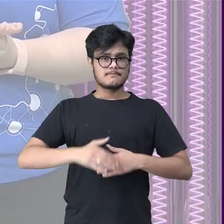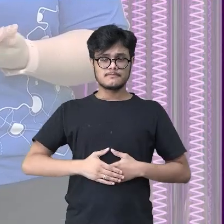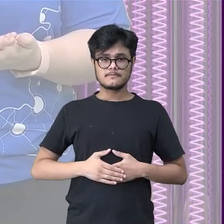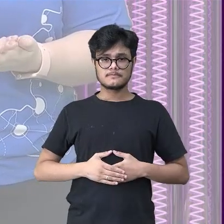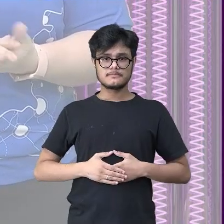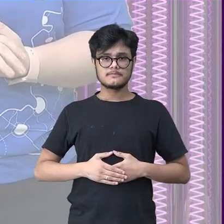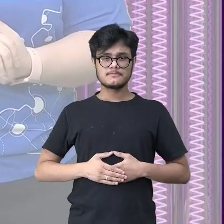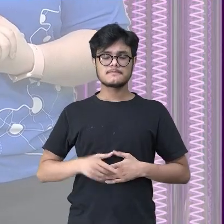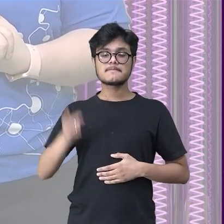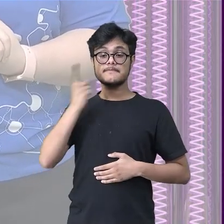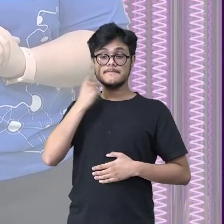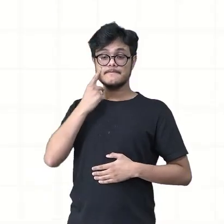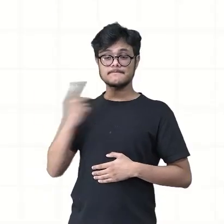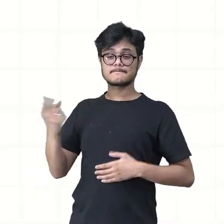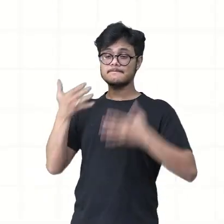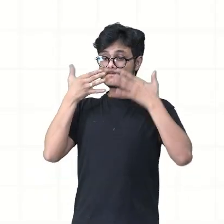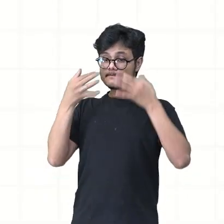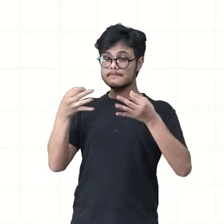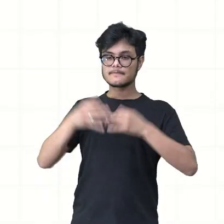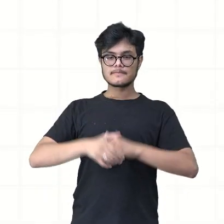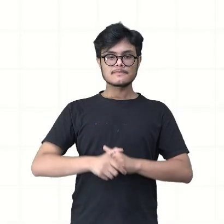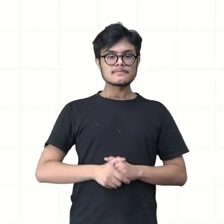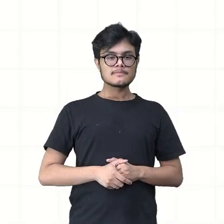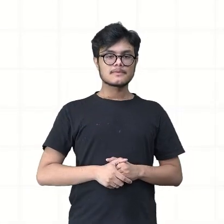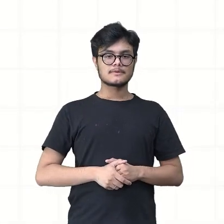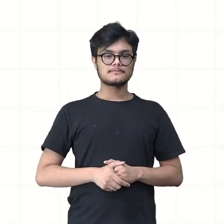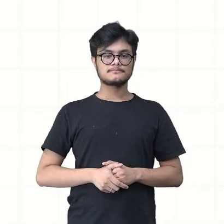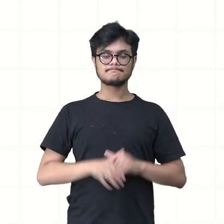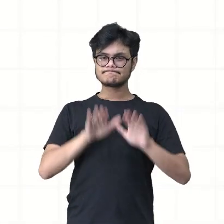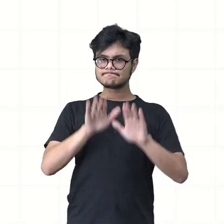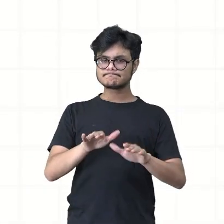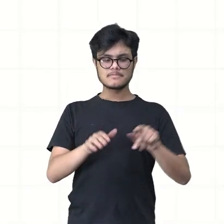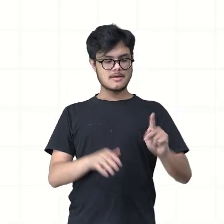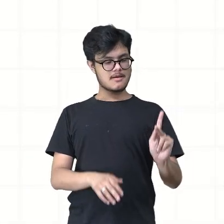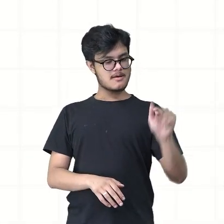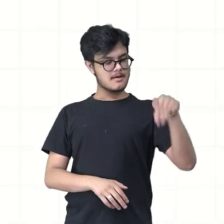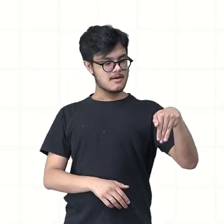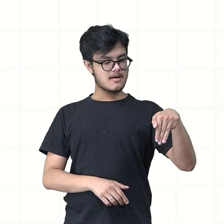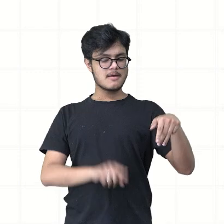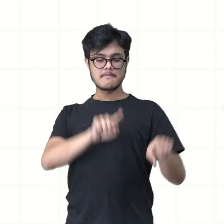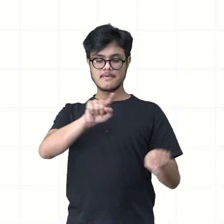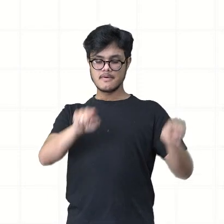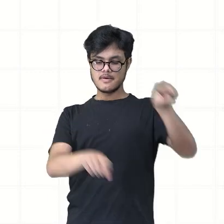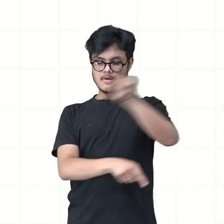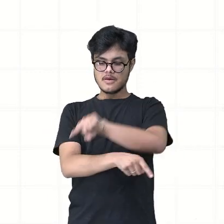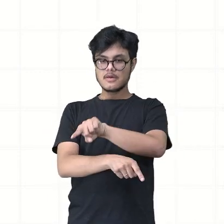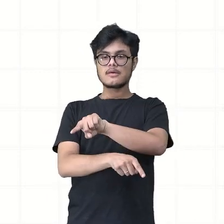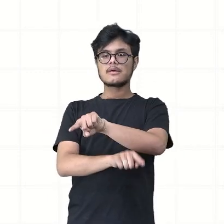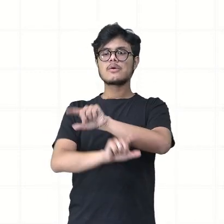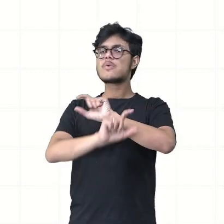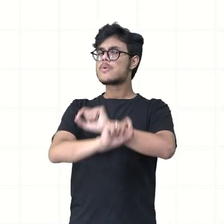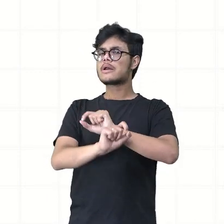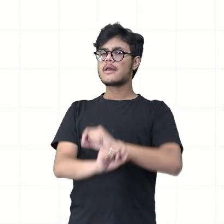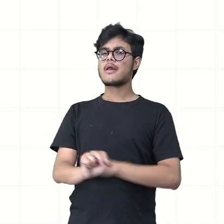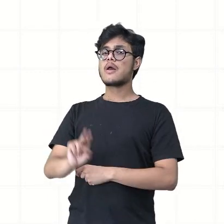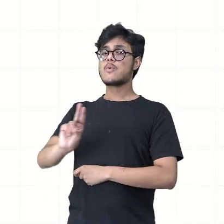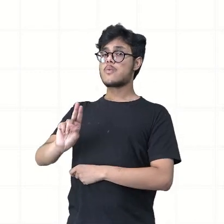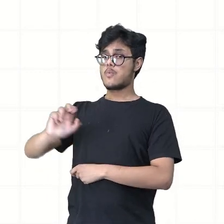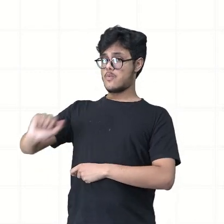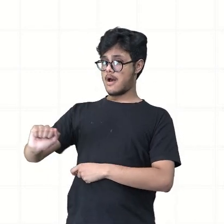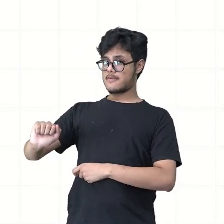certo? Então, acompanhe com atenção. Transformar de quilômetro para unidade